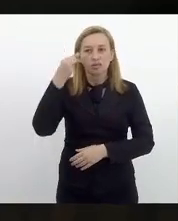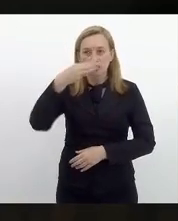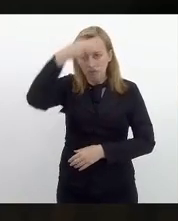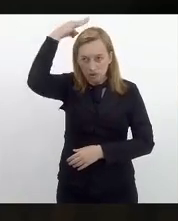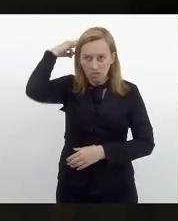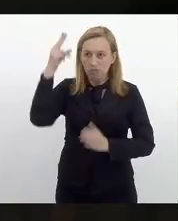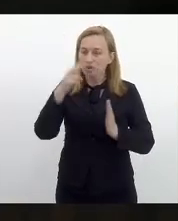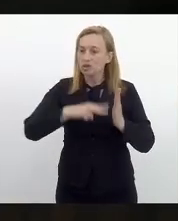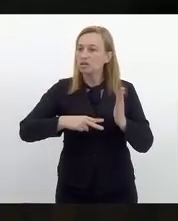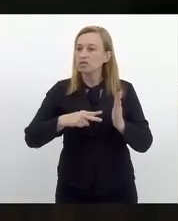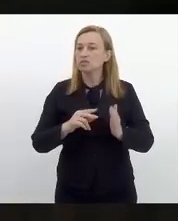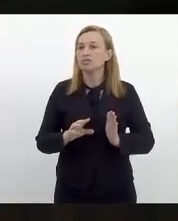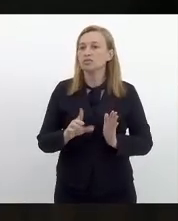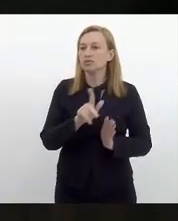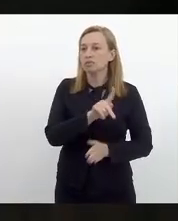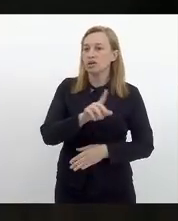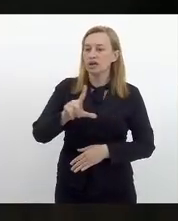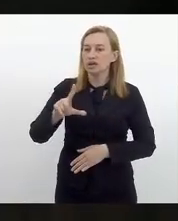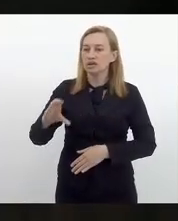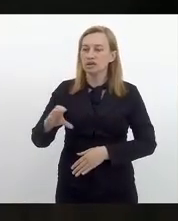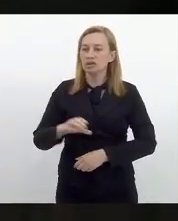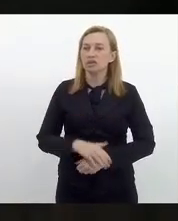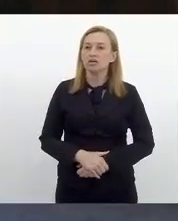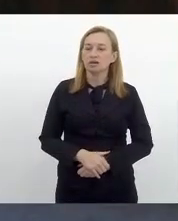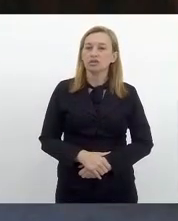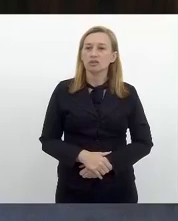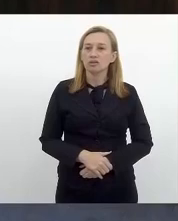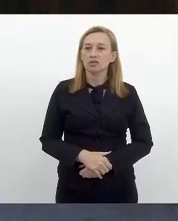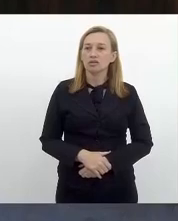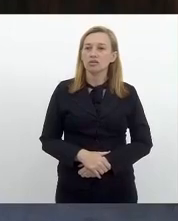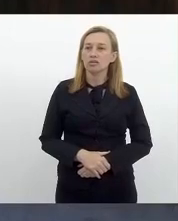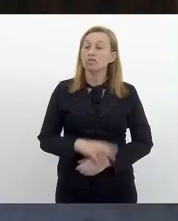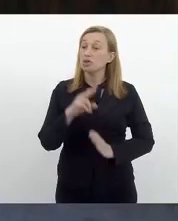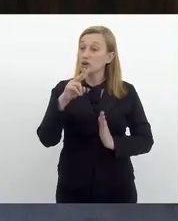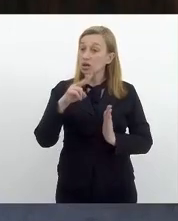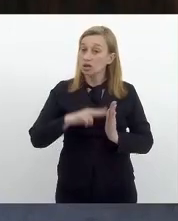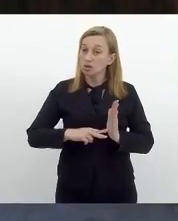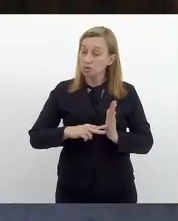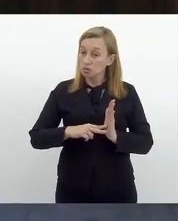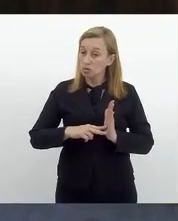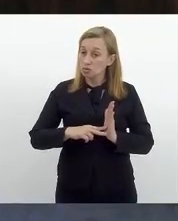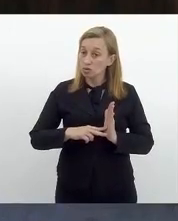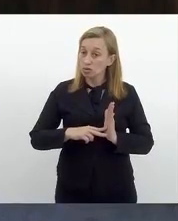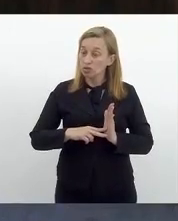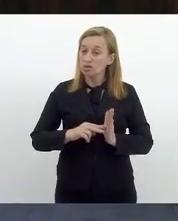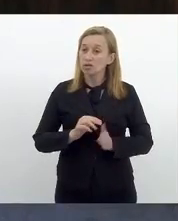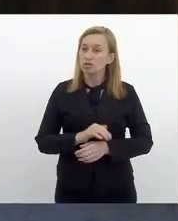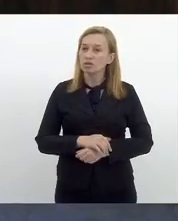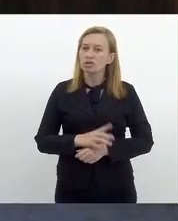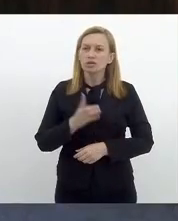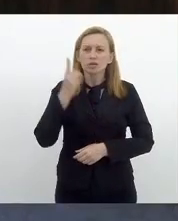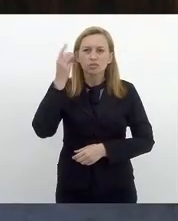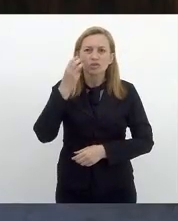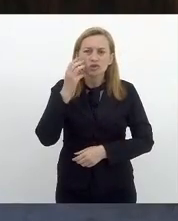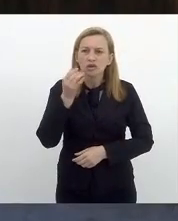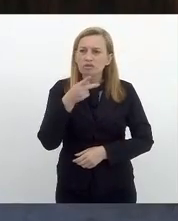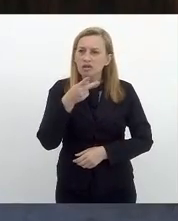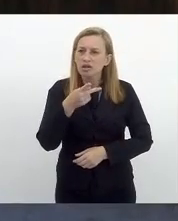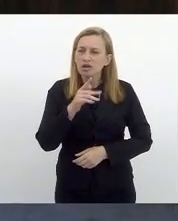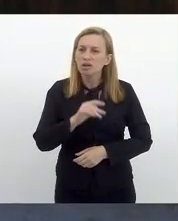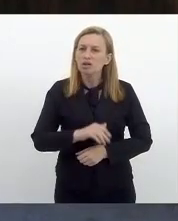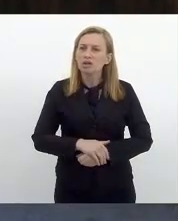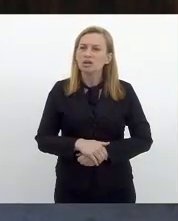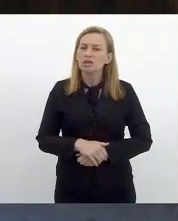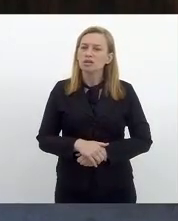para leitura do PLC fácil a leitura de uma minuta Deputado waldeck quer falar